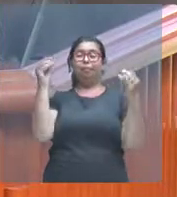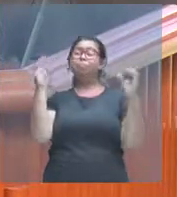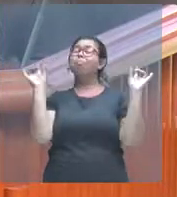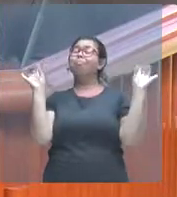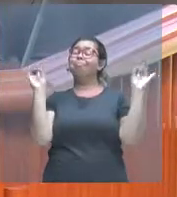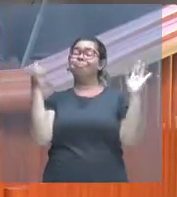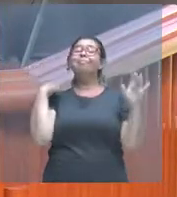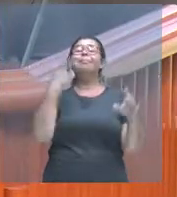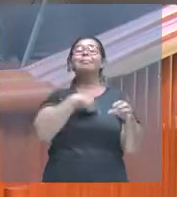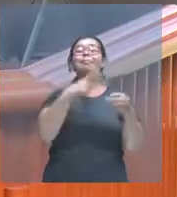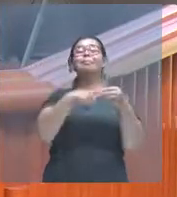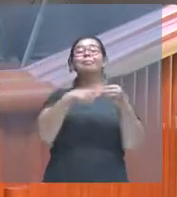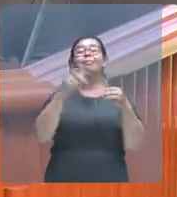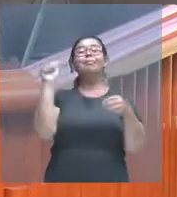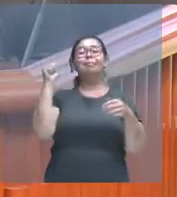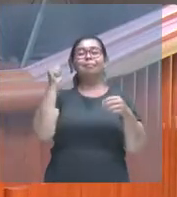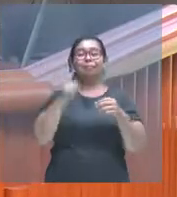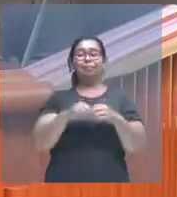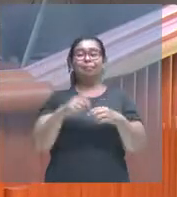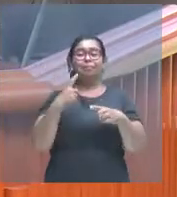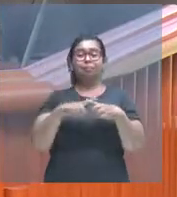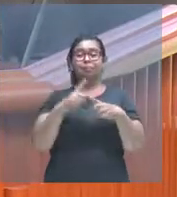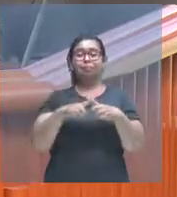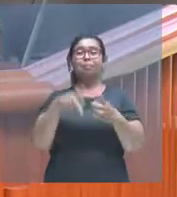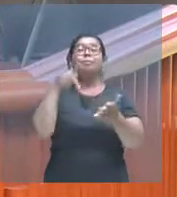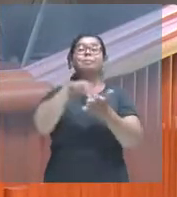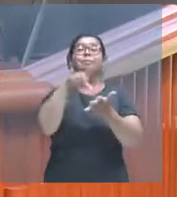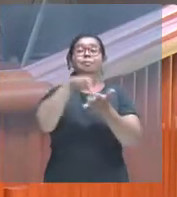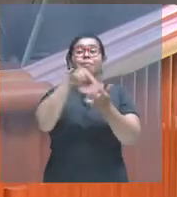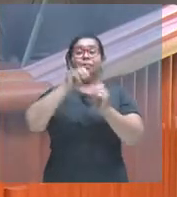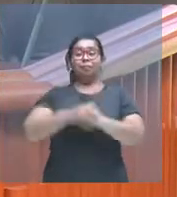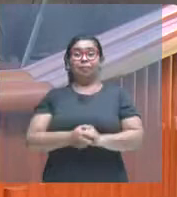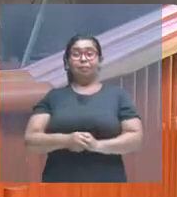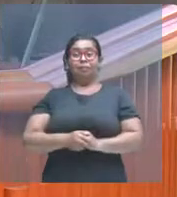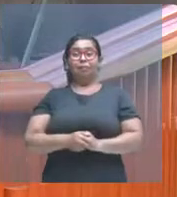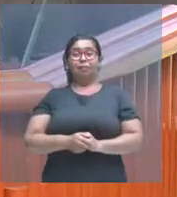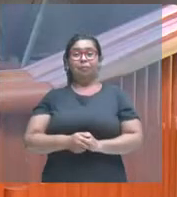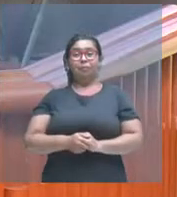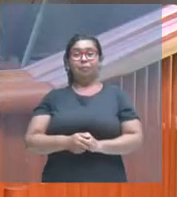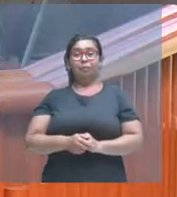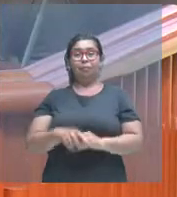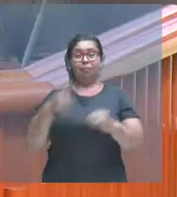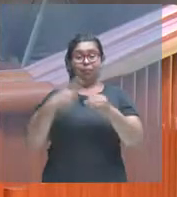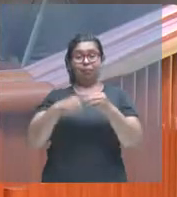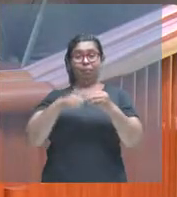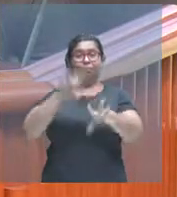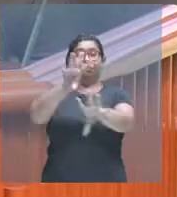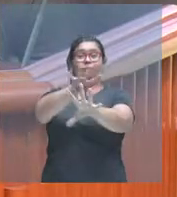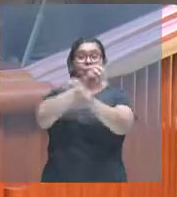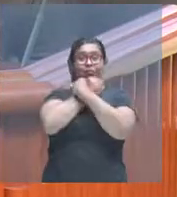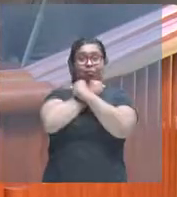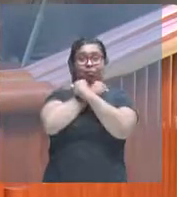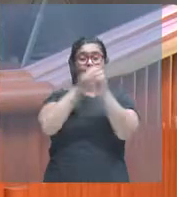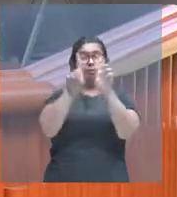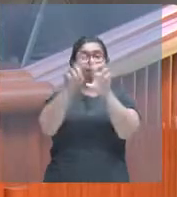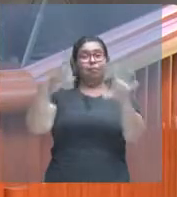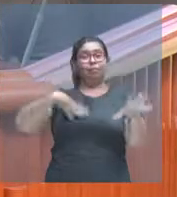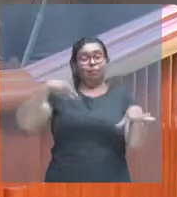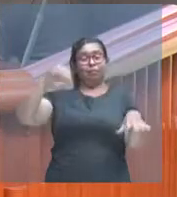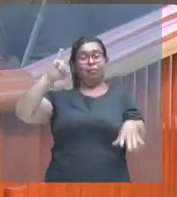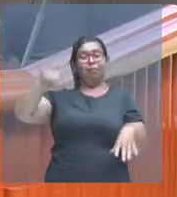de Assis, pois oficialmente ela o adotará como seu filho, o João